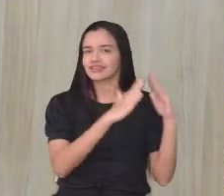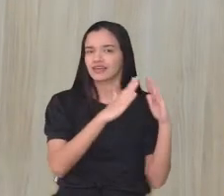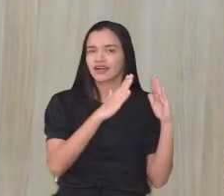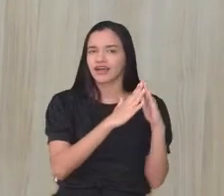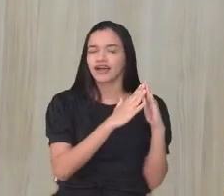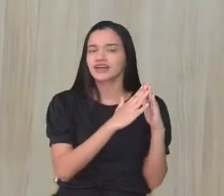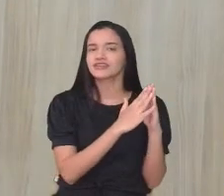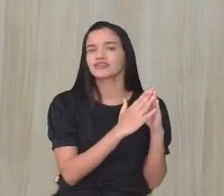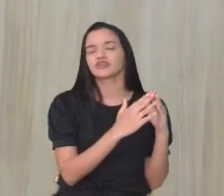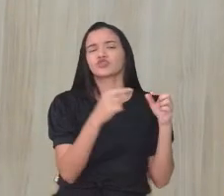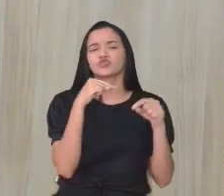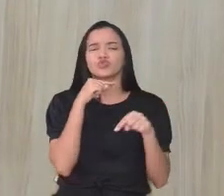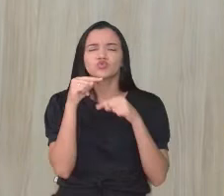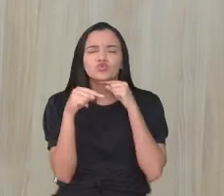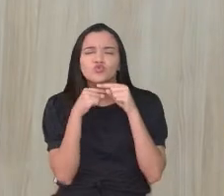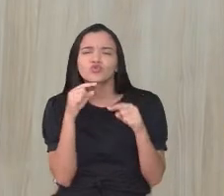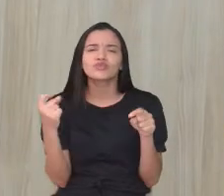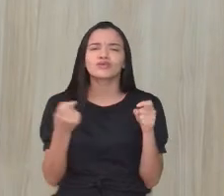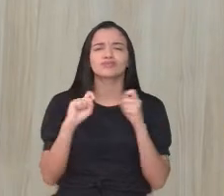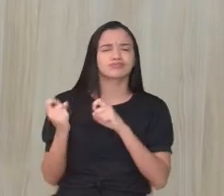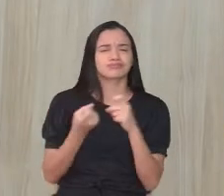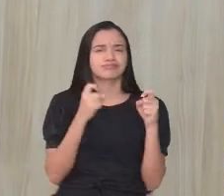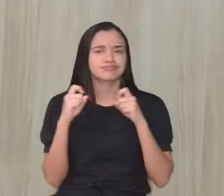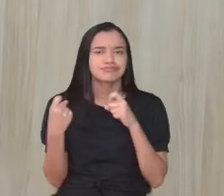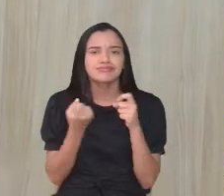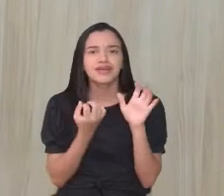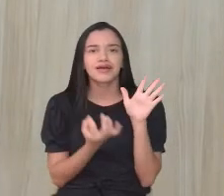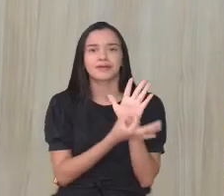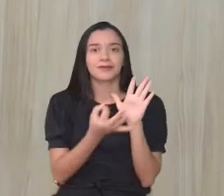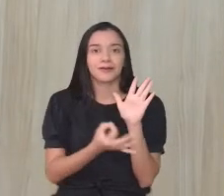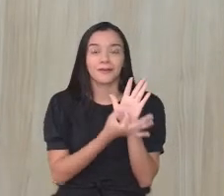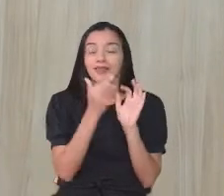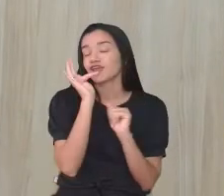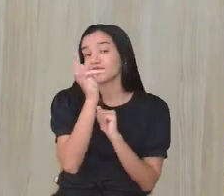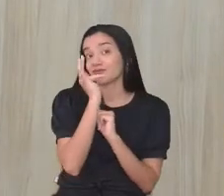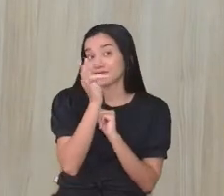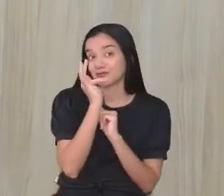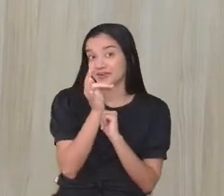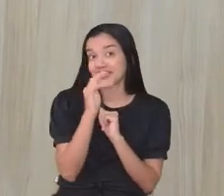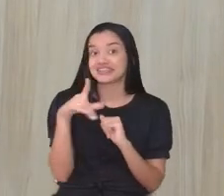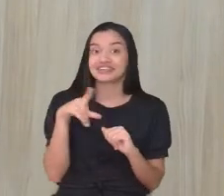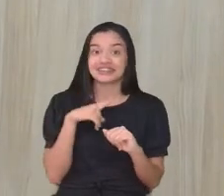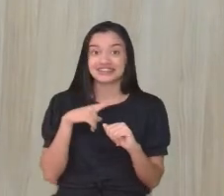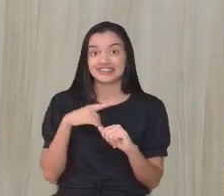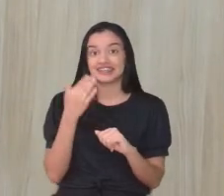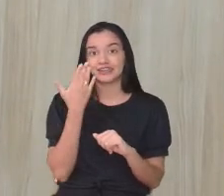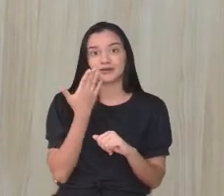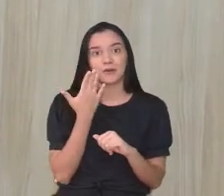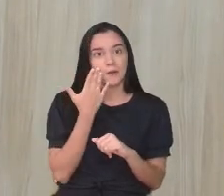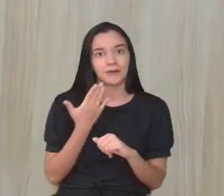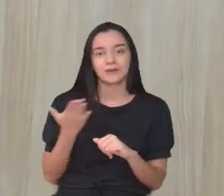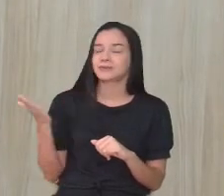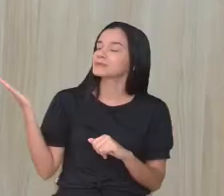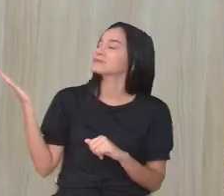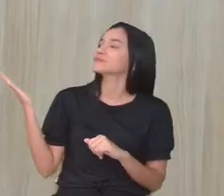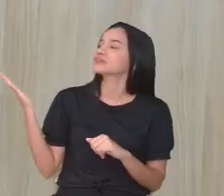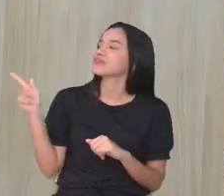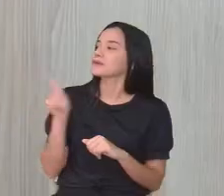suas opiniões, suas críticas, suas queixas, seus lamentos e fofocas, eu tenho Uhum. Camille Borba no chat. Vamos dar um oi pra